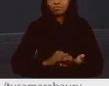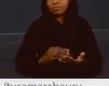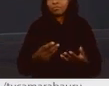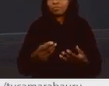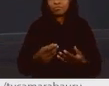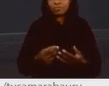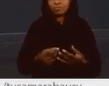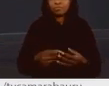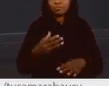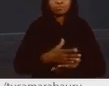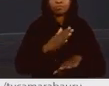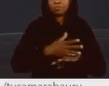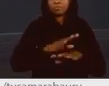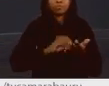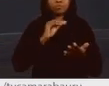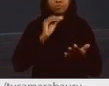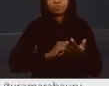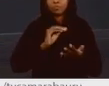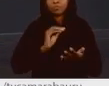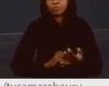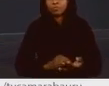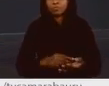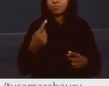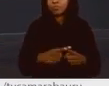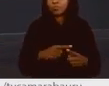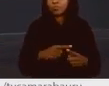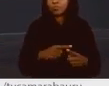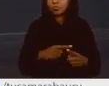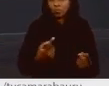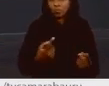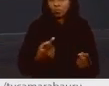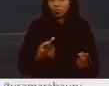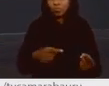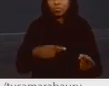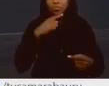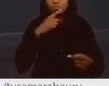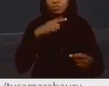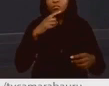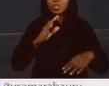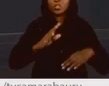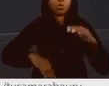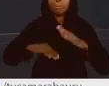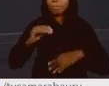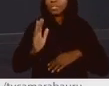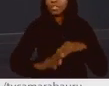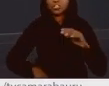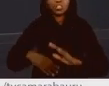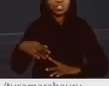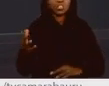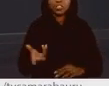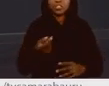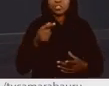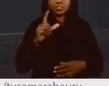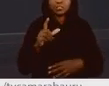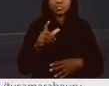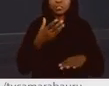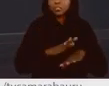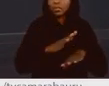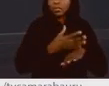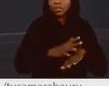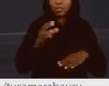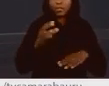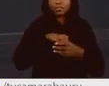despreparados, porque sem prática aqui, sem prática de laboratório, serão